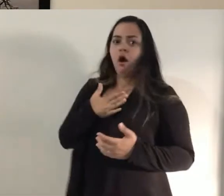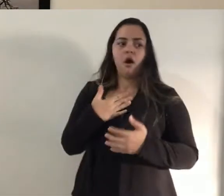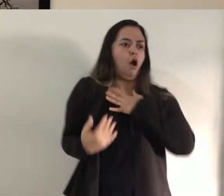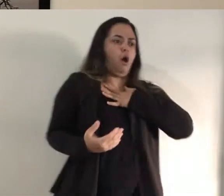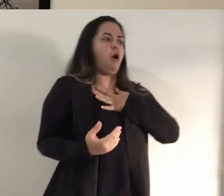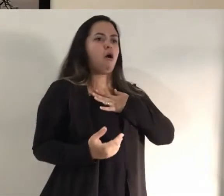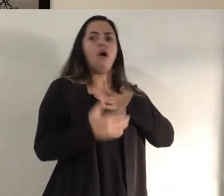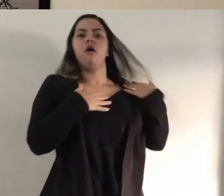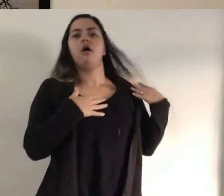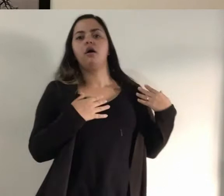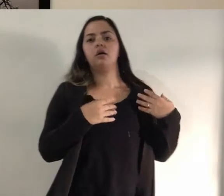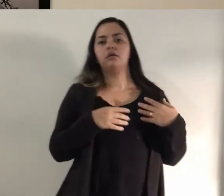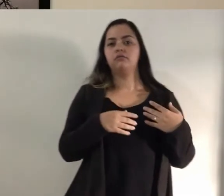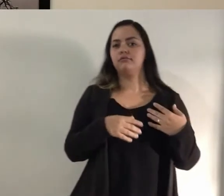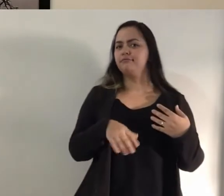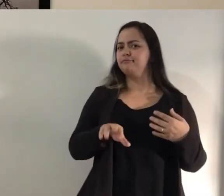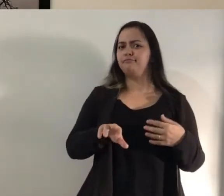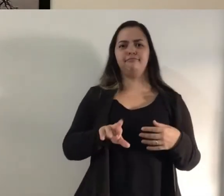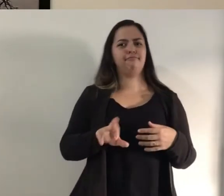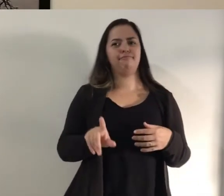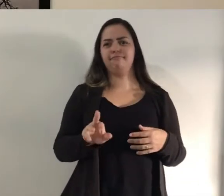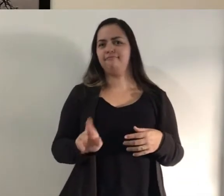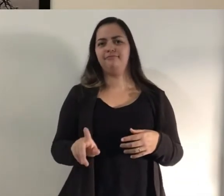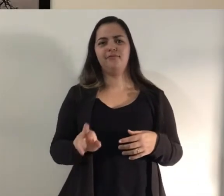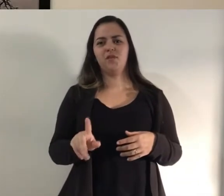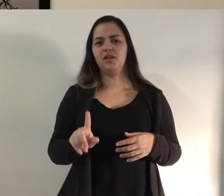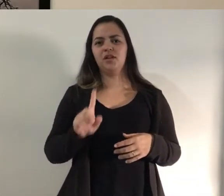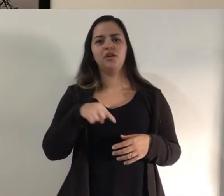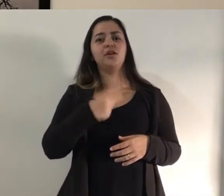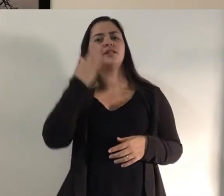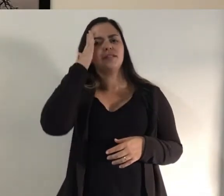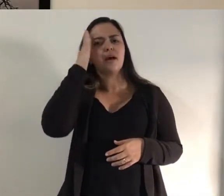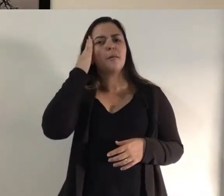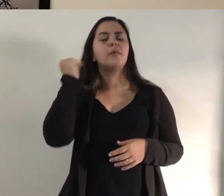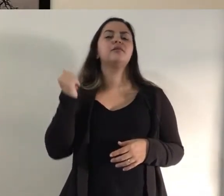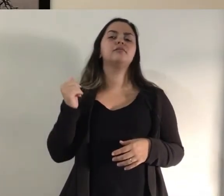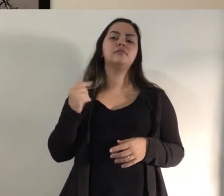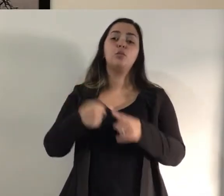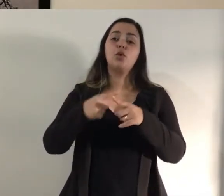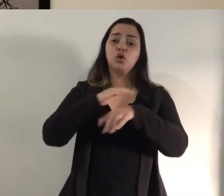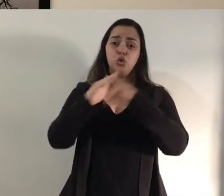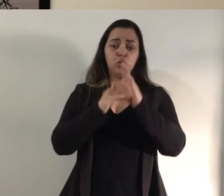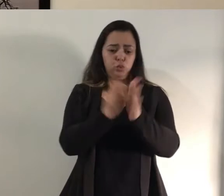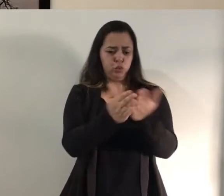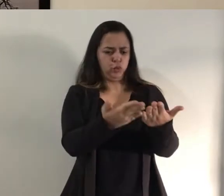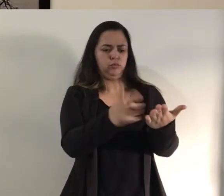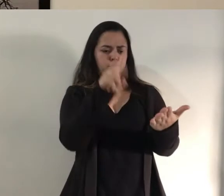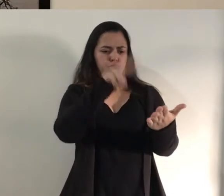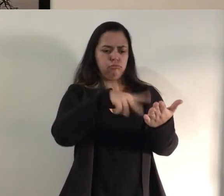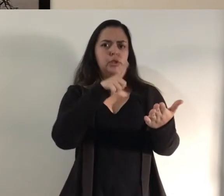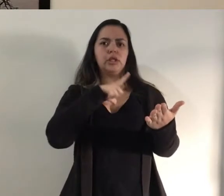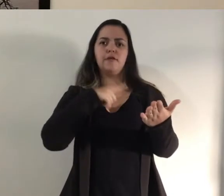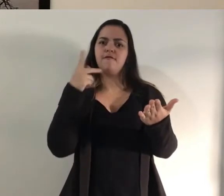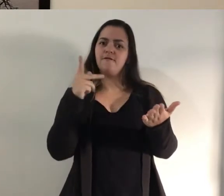aquilo que Ele diz na sua palavra e nós acreditamos que tudo que está aqui é verdadeiro e que um dia vai se cumprir